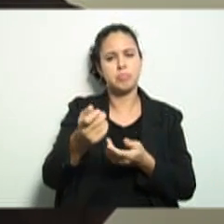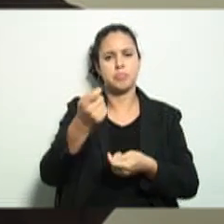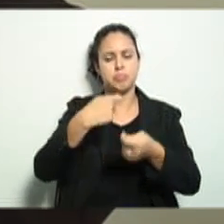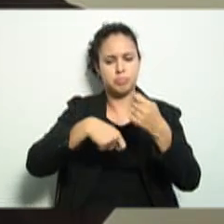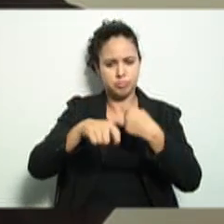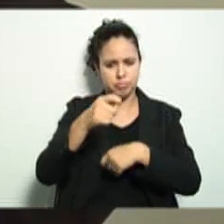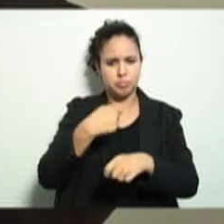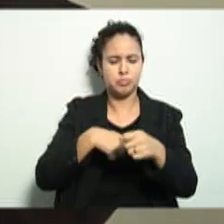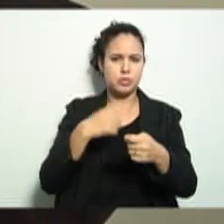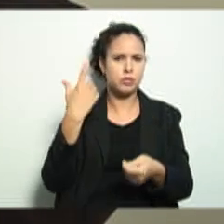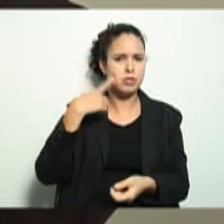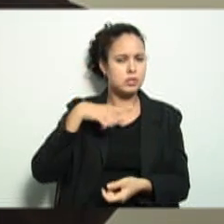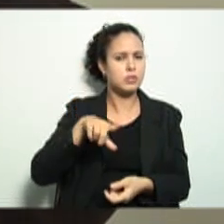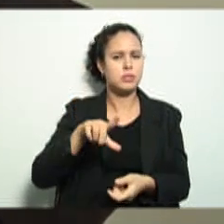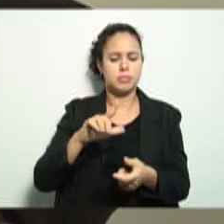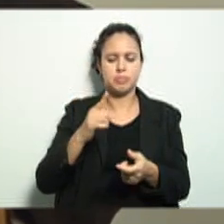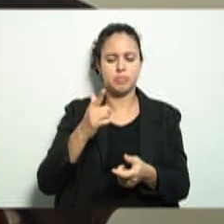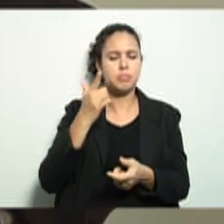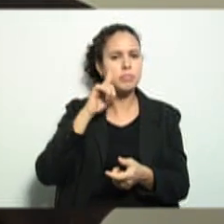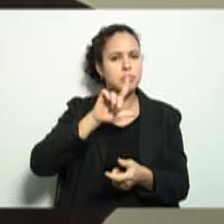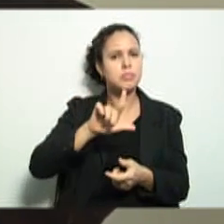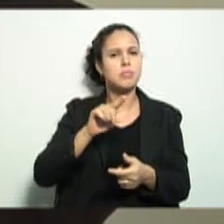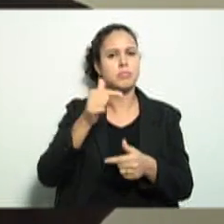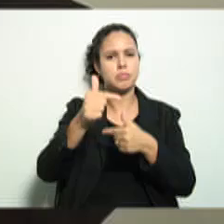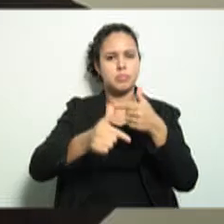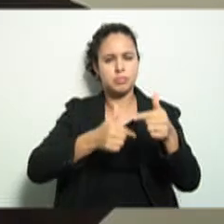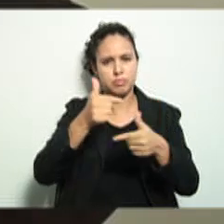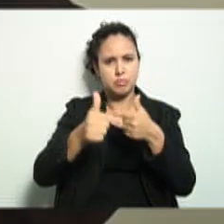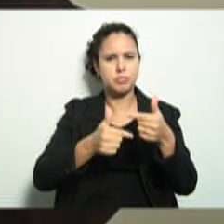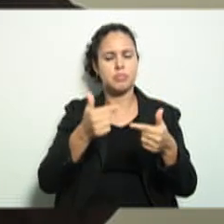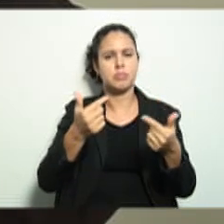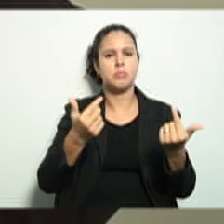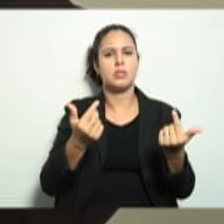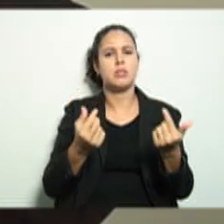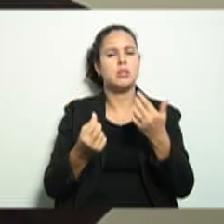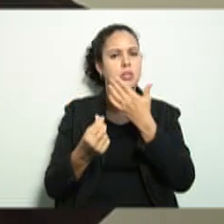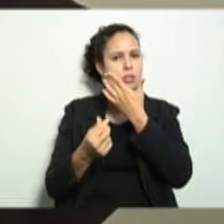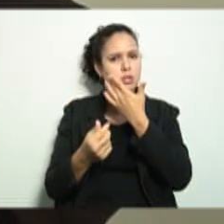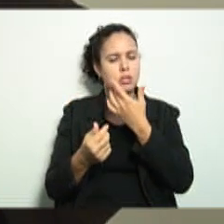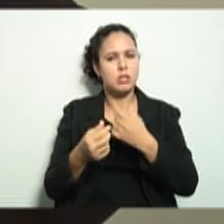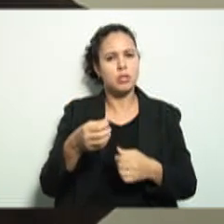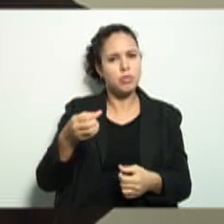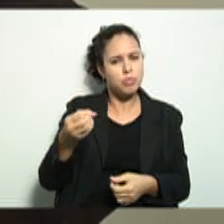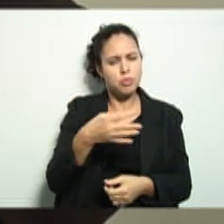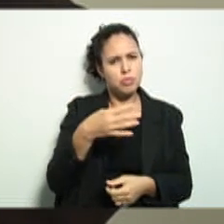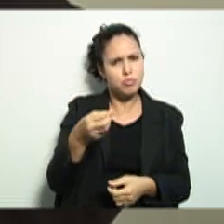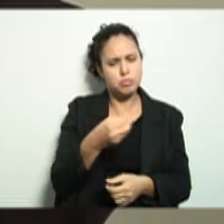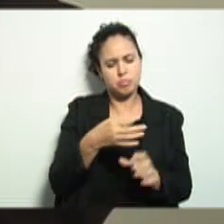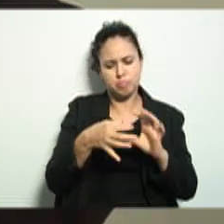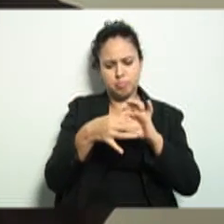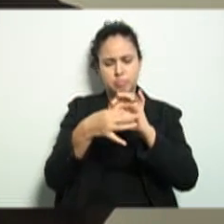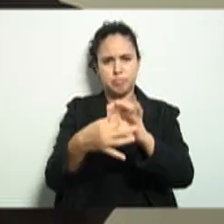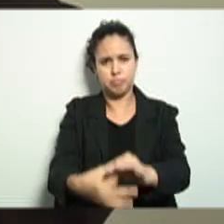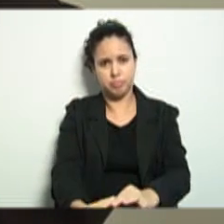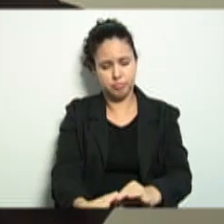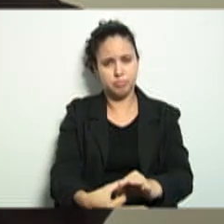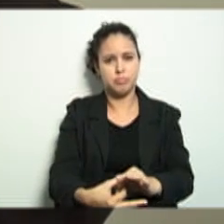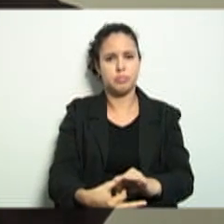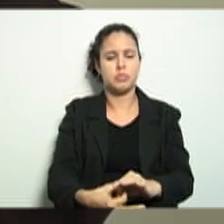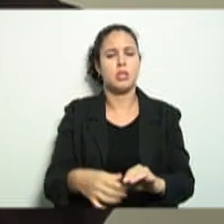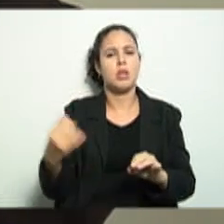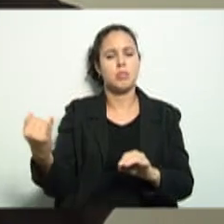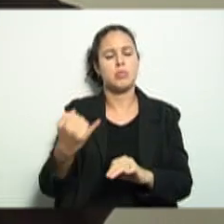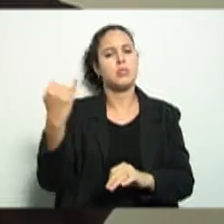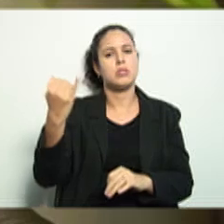empregabilidade. Então, esses são os desafios, no meu ponto de vista, a busca pela inovação e a inter-relação entre o setor público e o